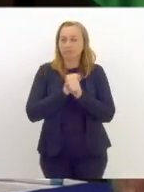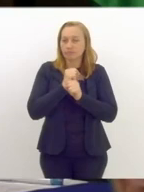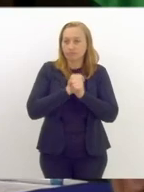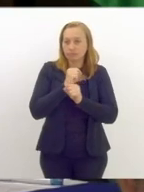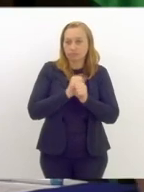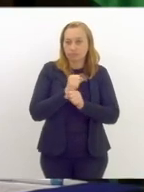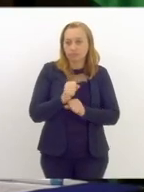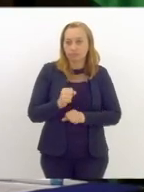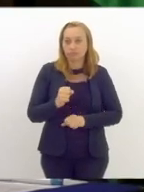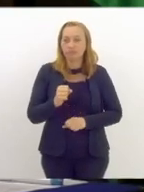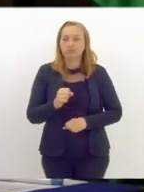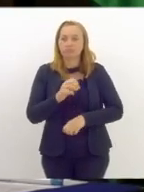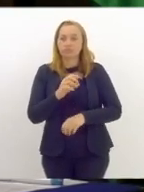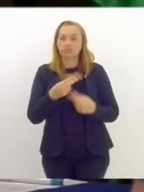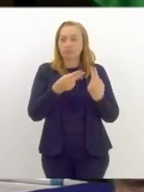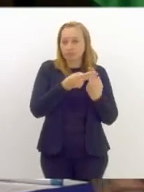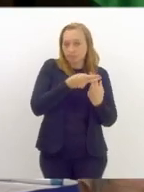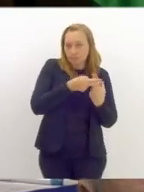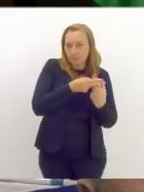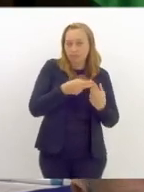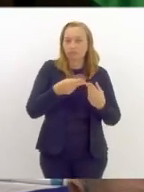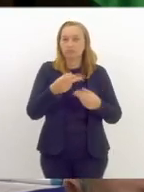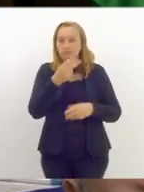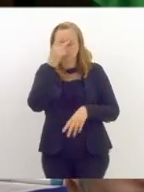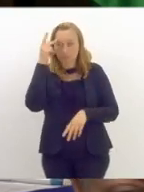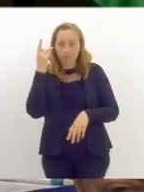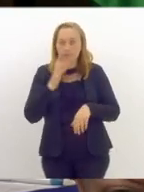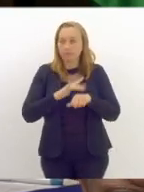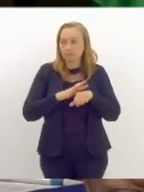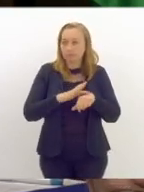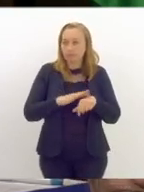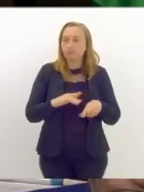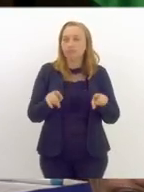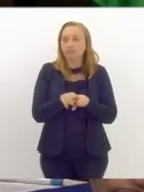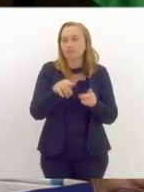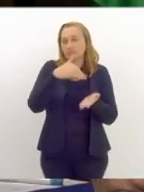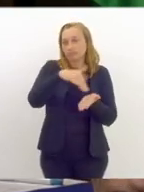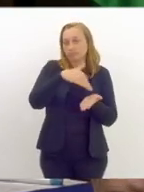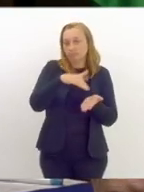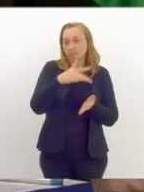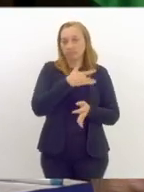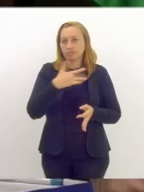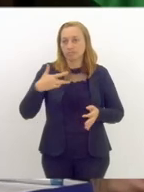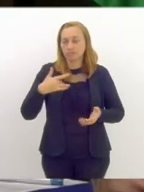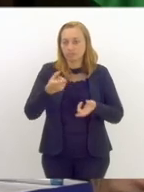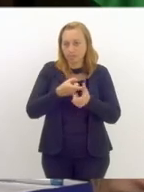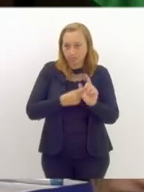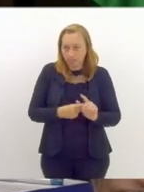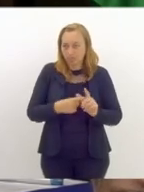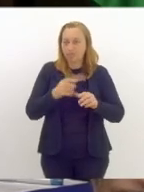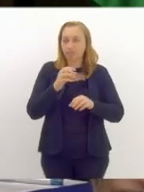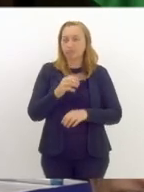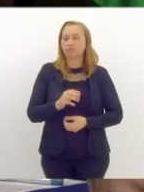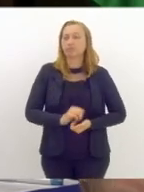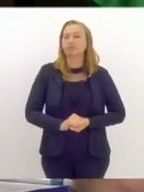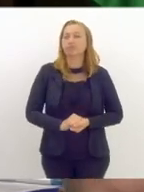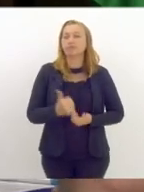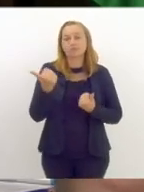para os doentes do SUS e dependendo inteiramente da Secretaria Estadual de Saúde. E nós temos tido um